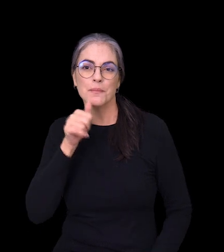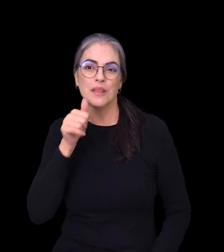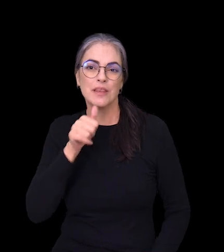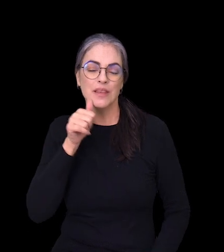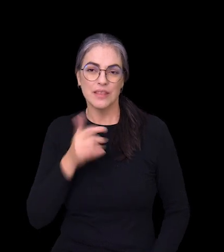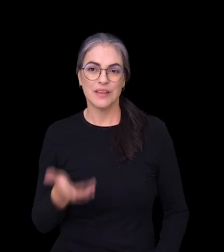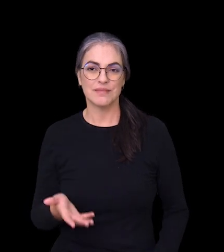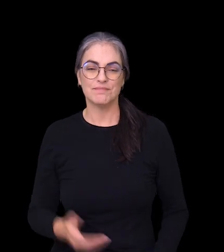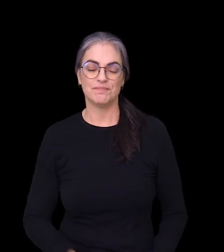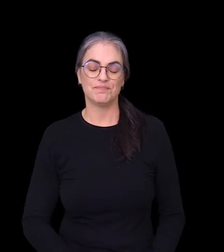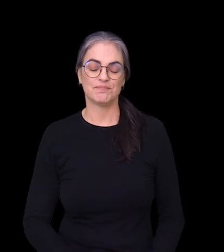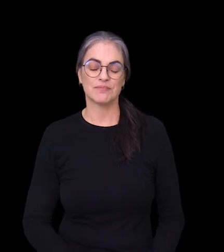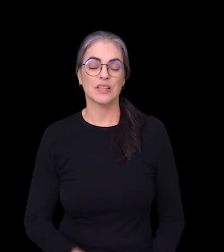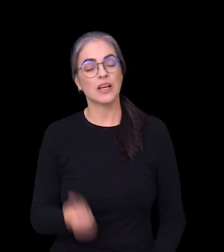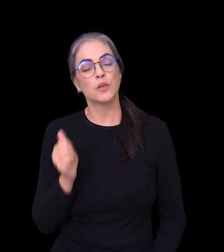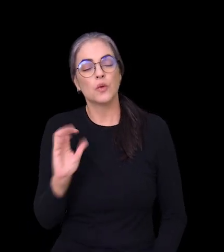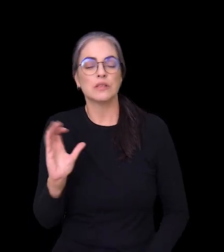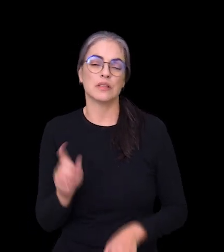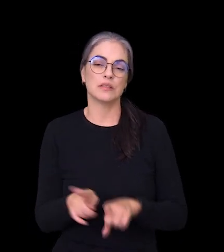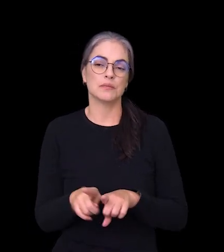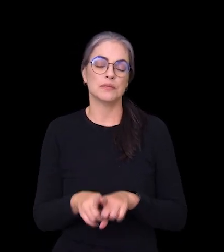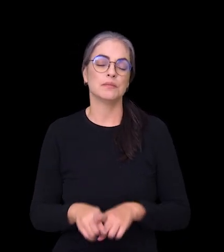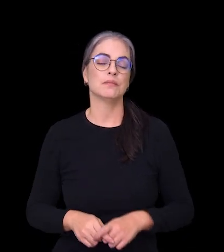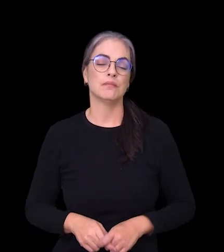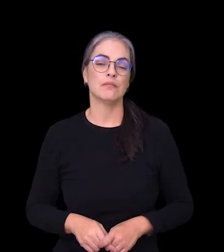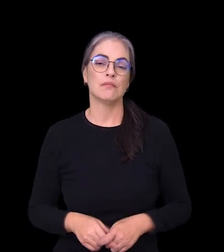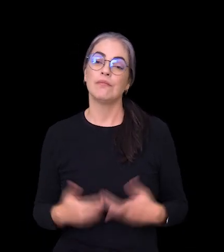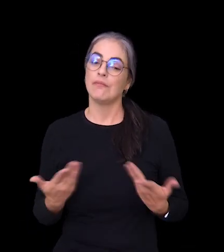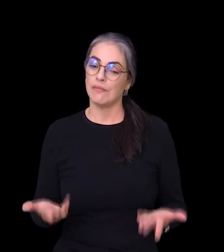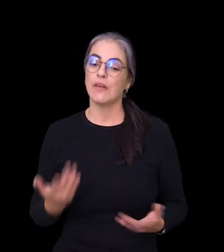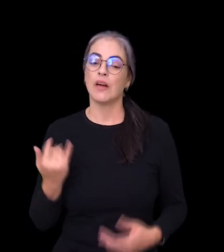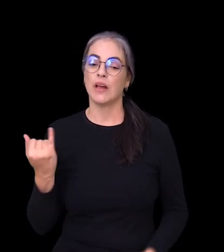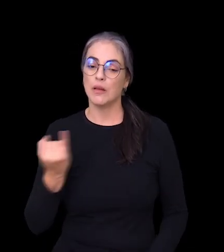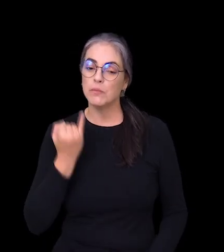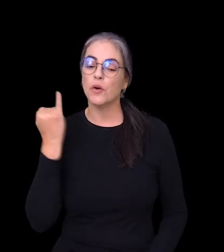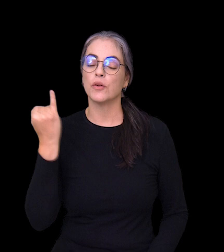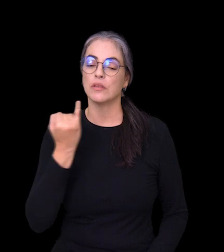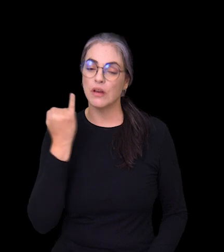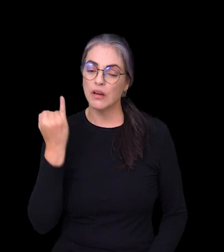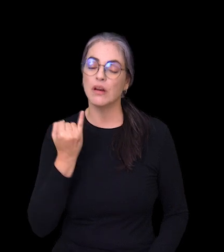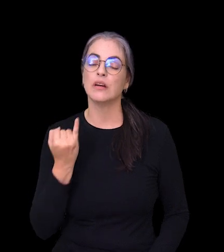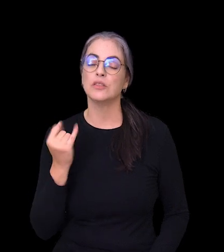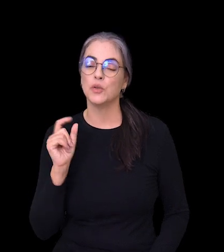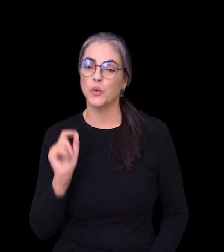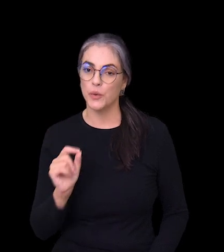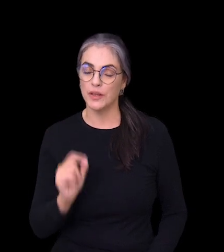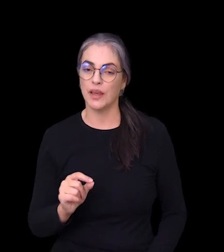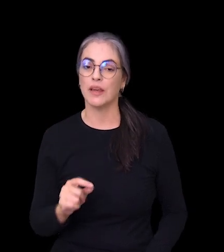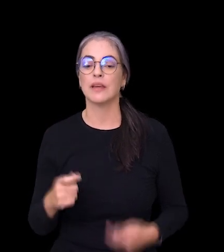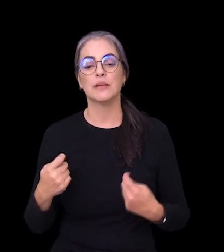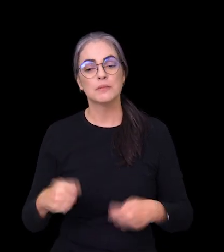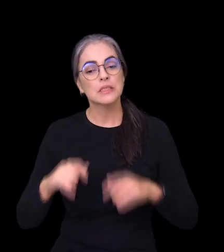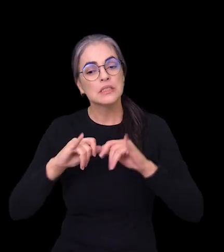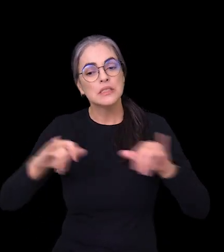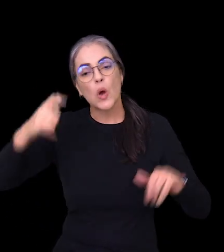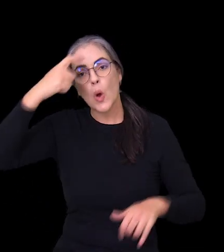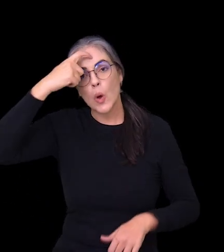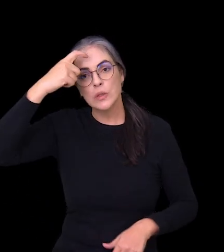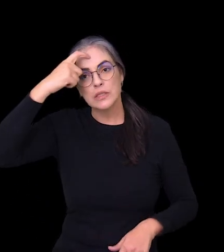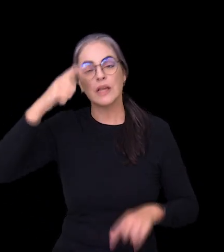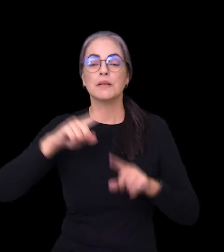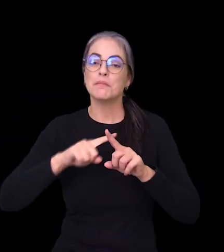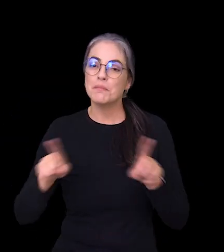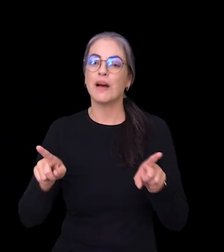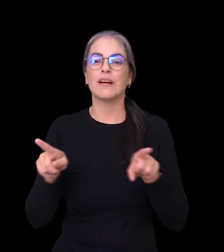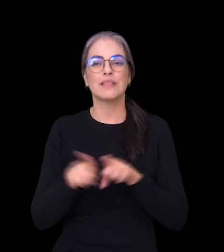das adolescentes. Gravidez na adolescência. Acho importante destacar que tem a ver com conscientização, mas tem a ver com uma questão política